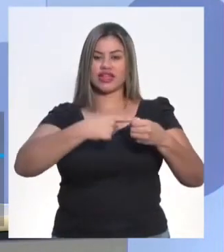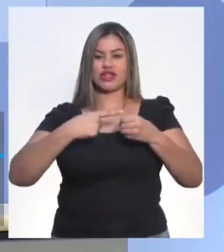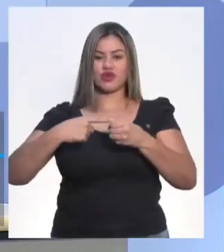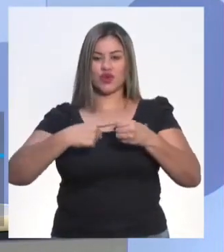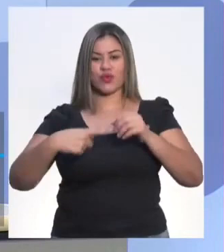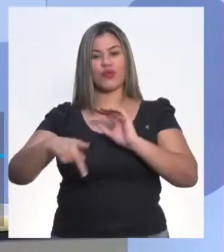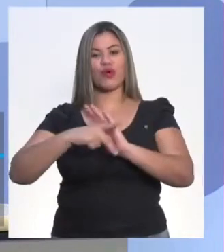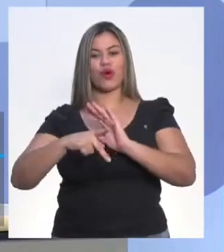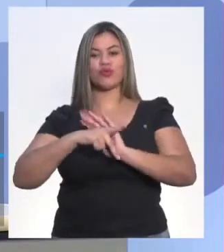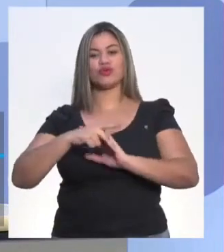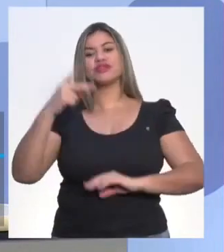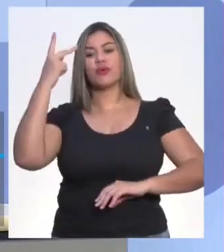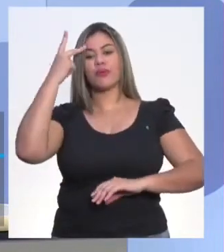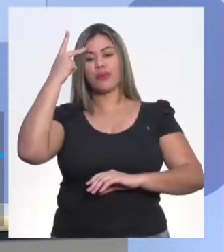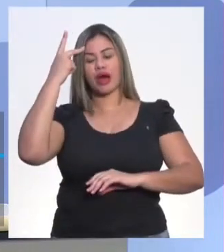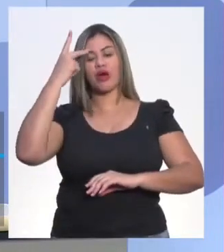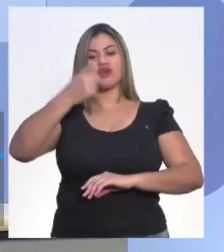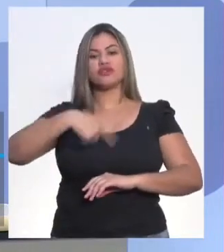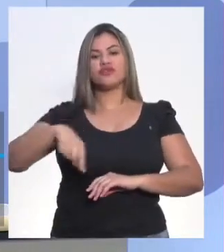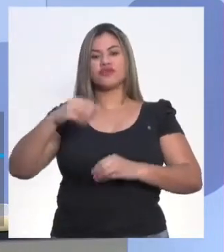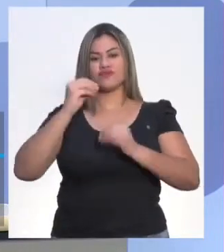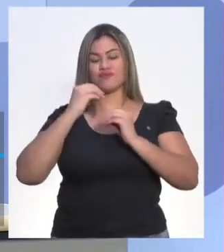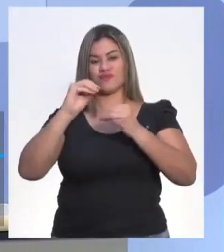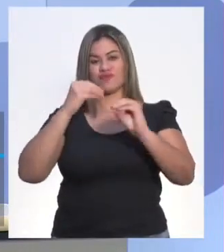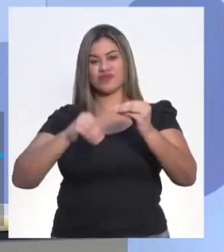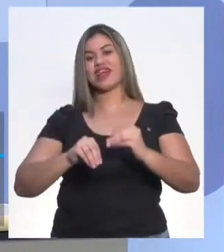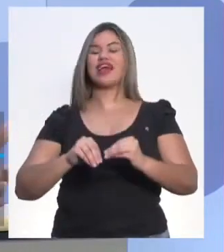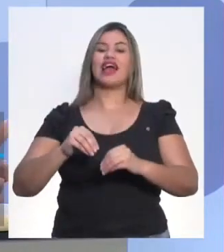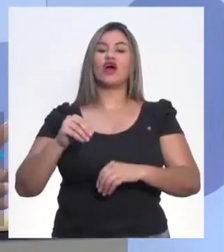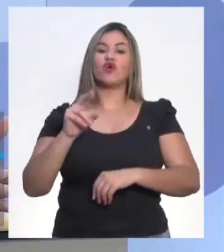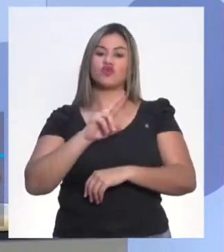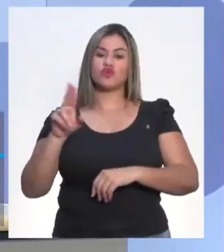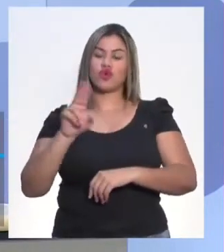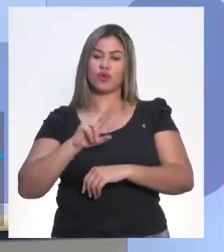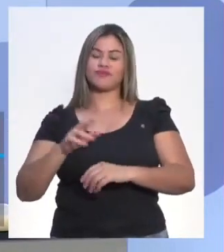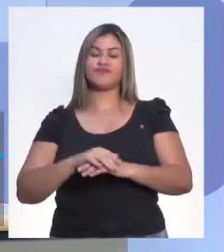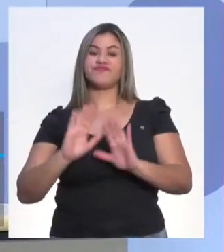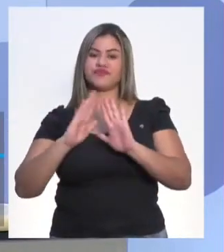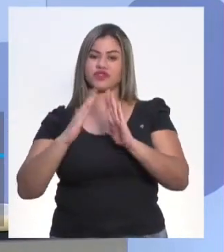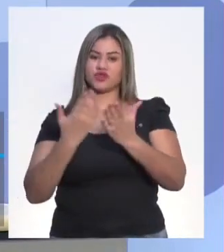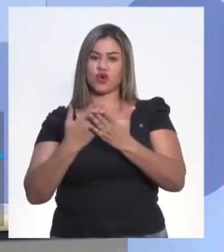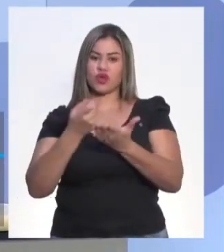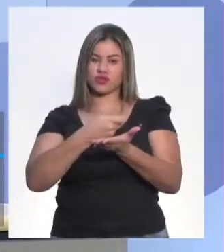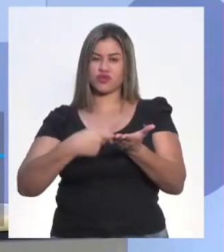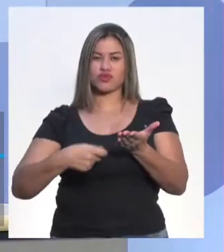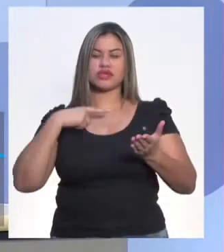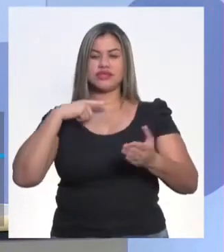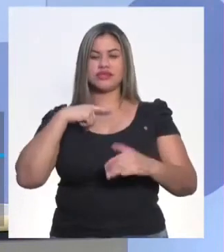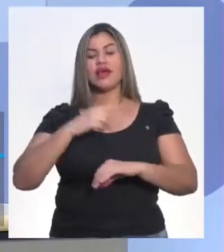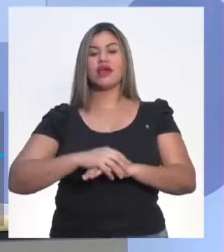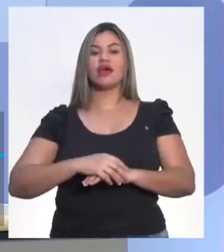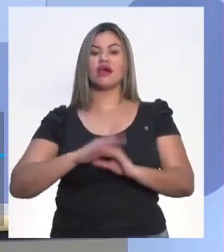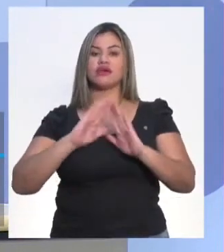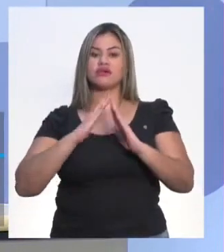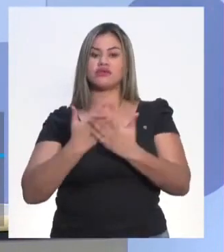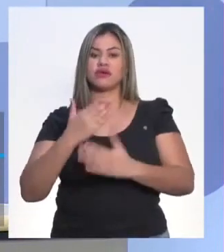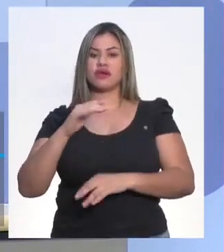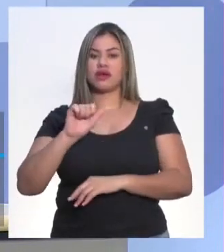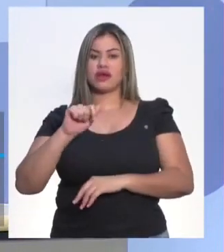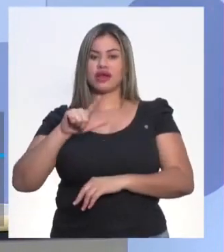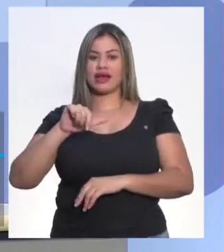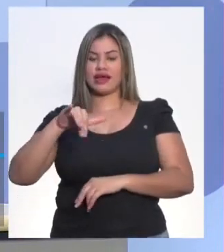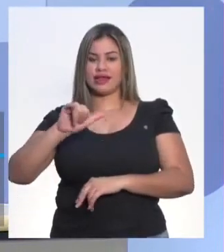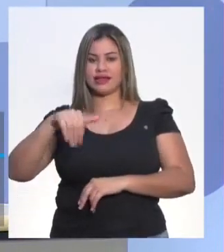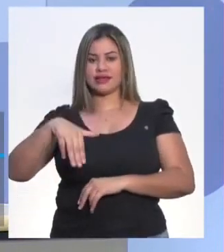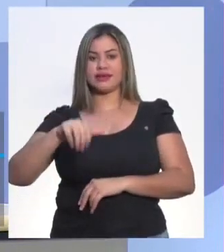aqui, coloca o nome da cidade. A gente fica muito feliz com essa participação. E vou falar o nome de algumas escolas que eu anotei aqui, tá bom? Escola Carlim